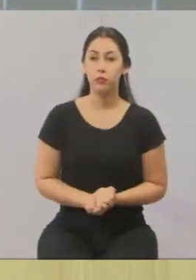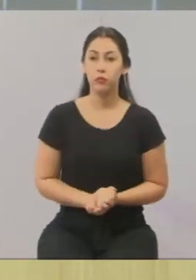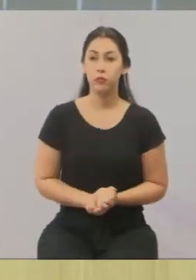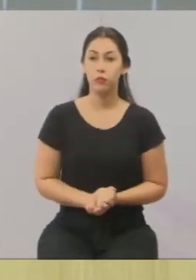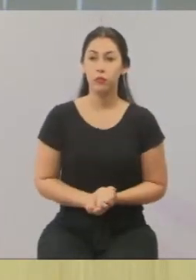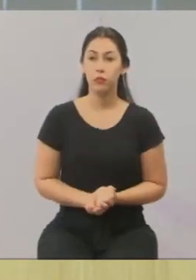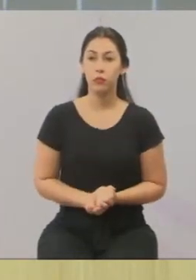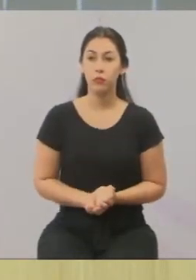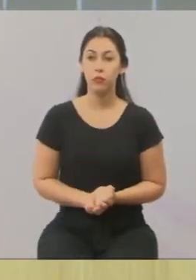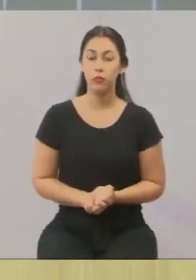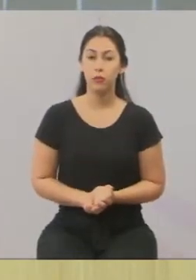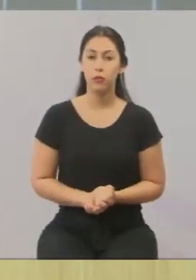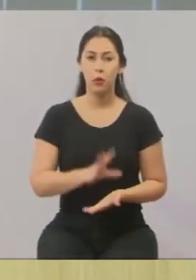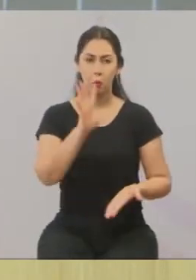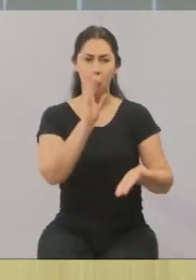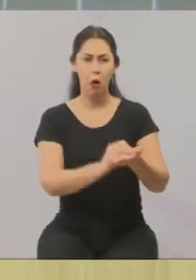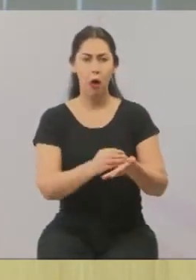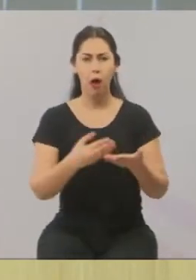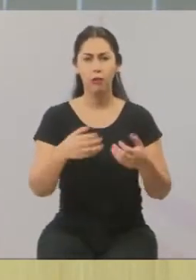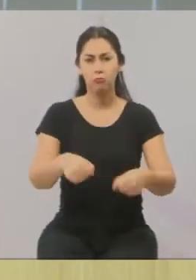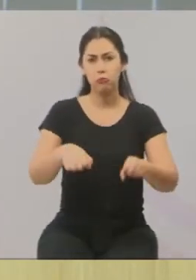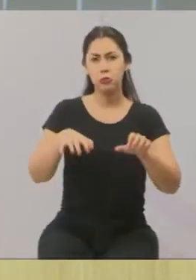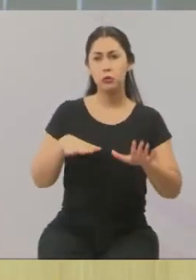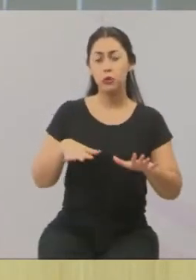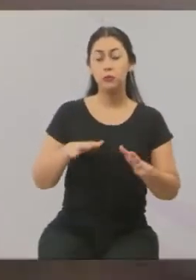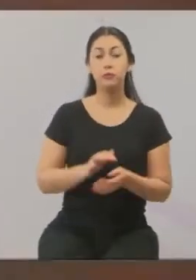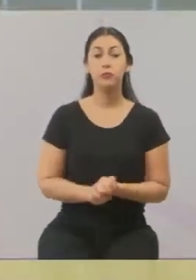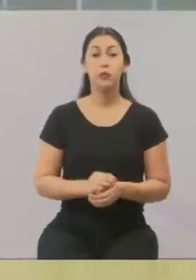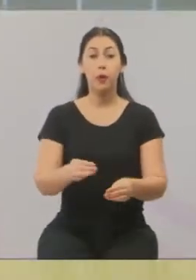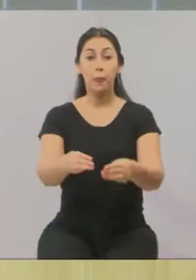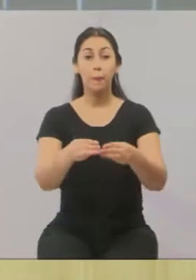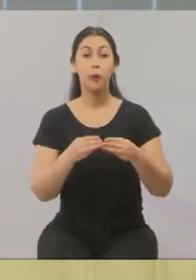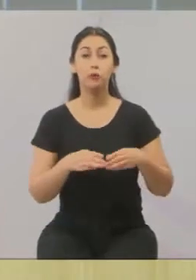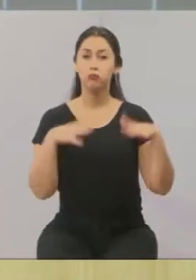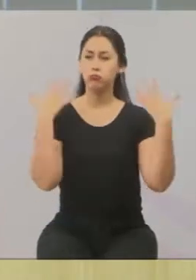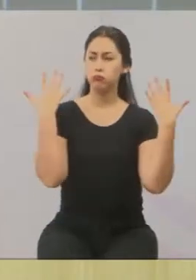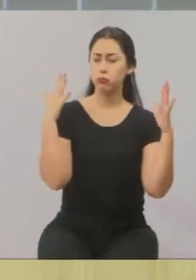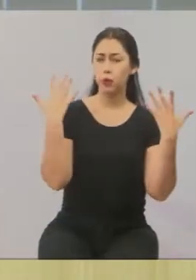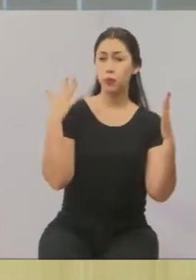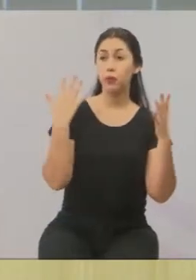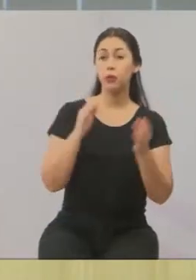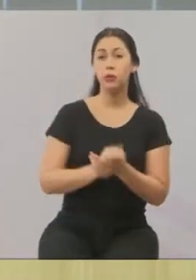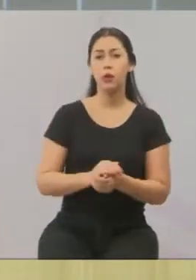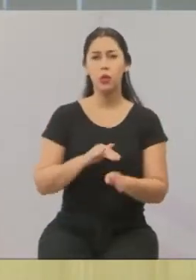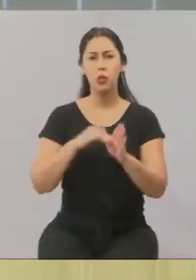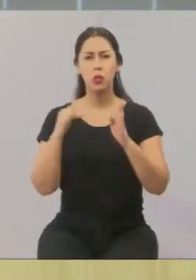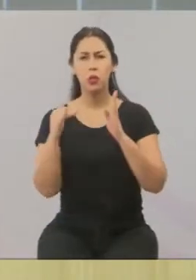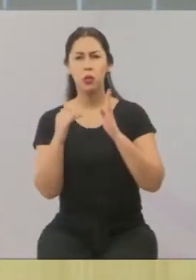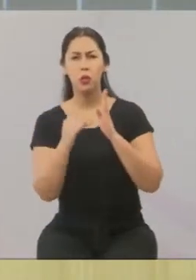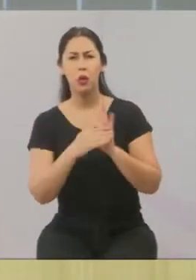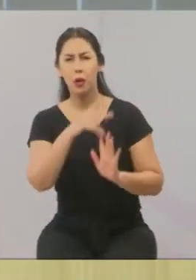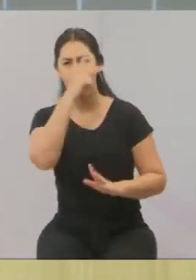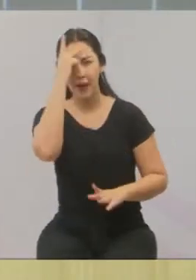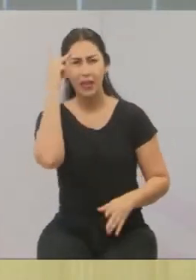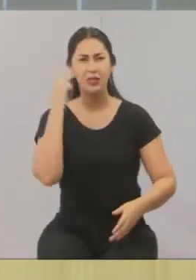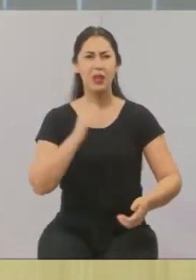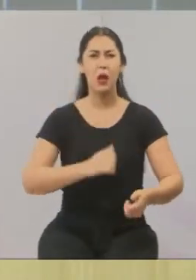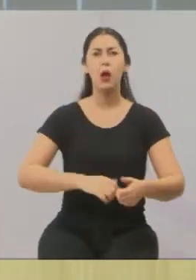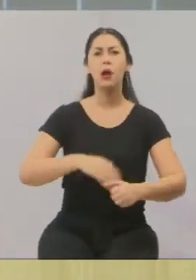trabalho dessa sessão o registro de moção congratulatória aos diretores, aos atletas,